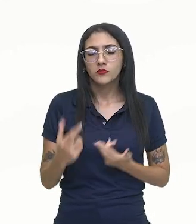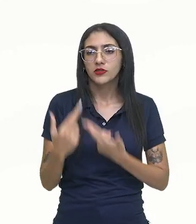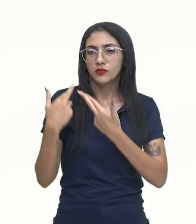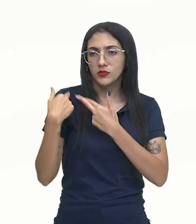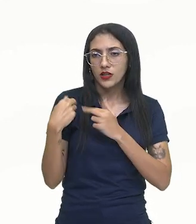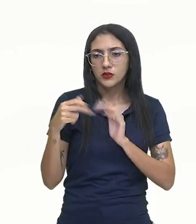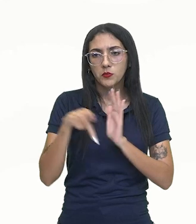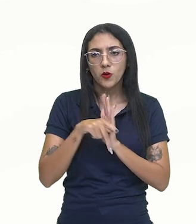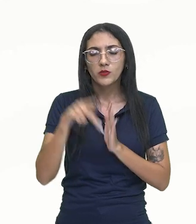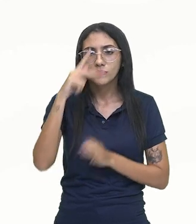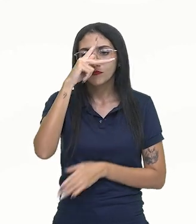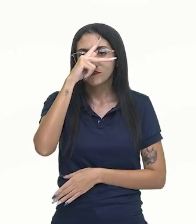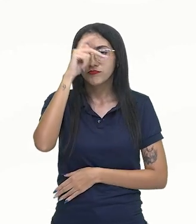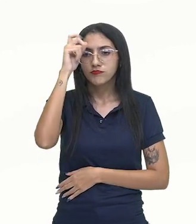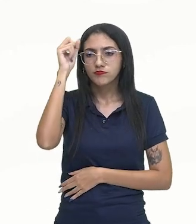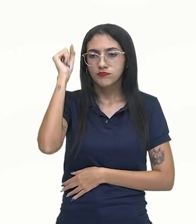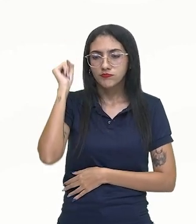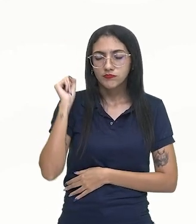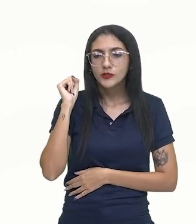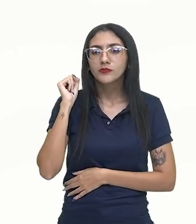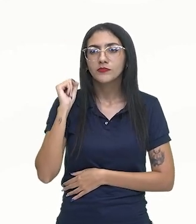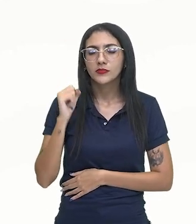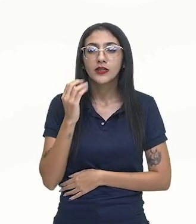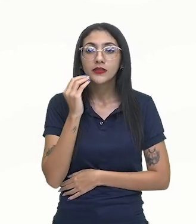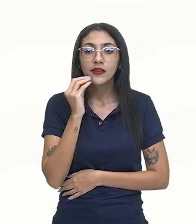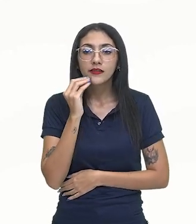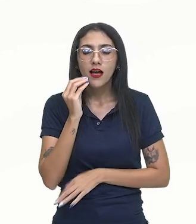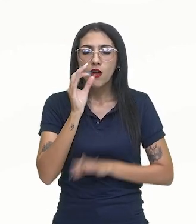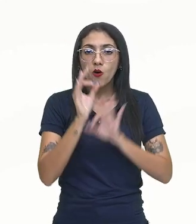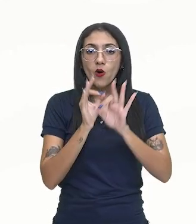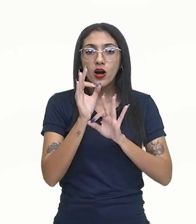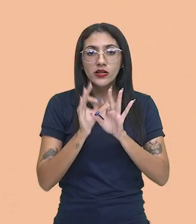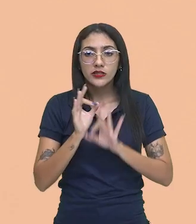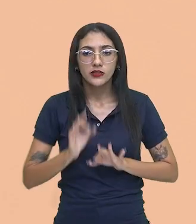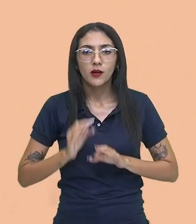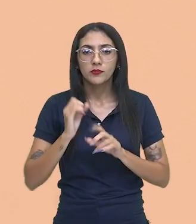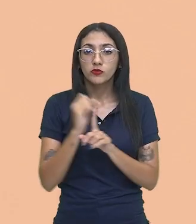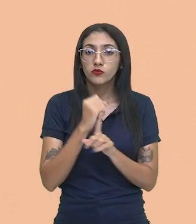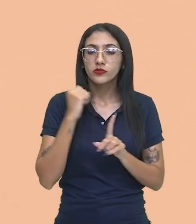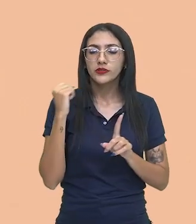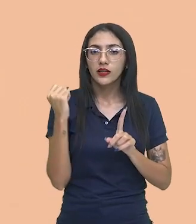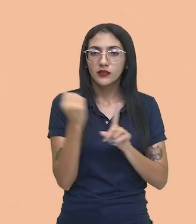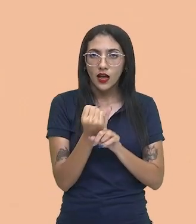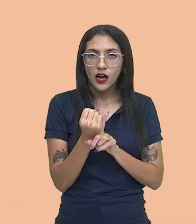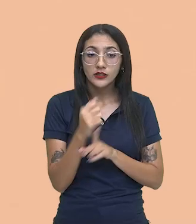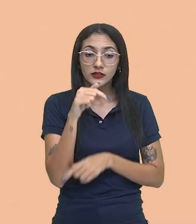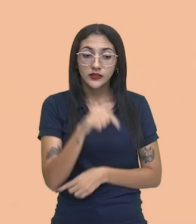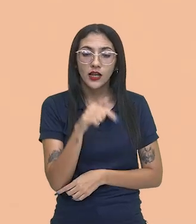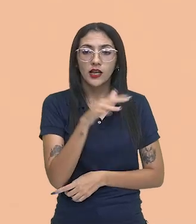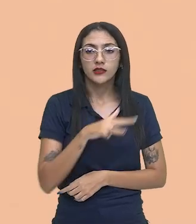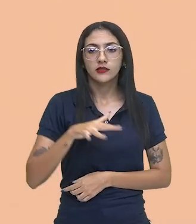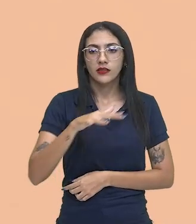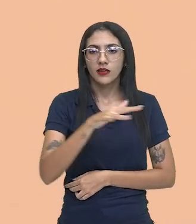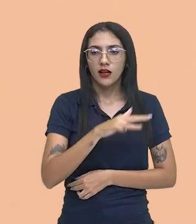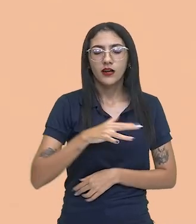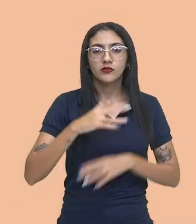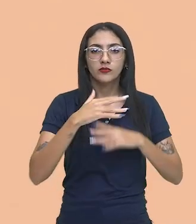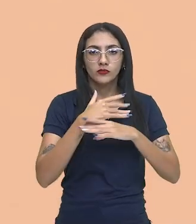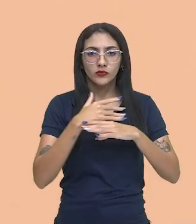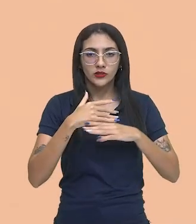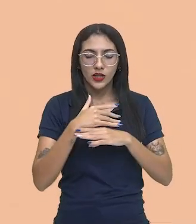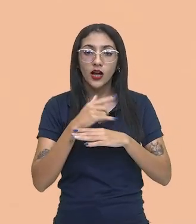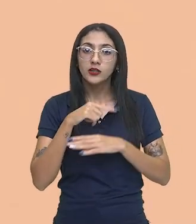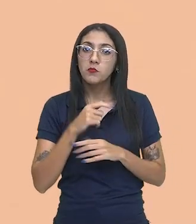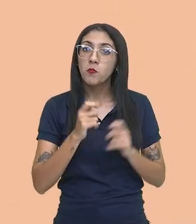prefeitura, de uma Câmara Municipal, tentar estabelecer condições com que a sociedade daquela cidade, né, ela vai